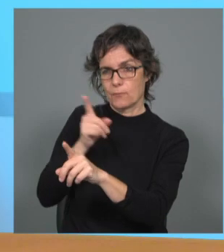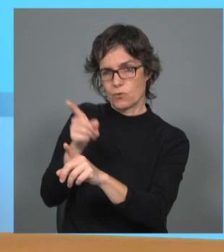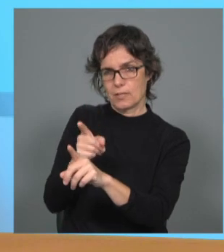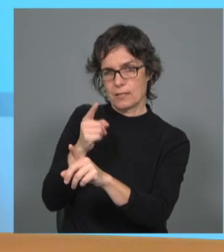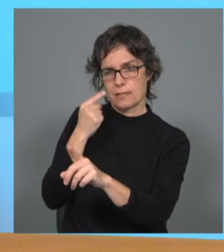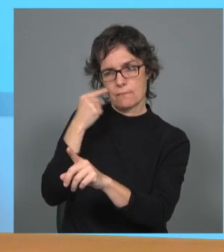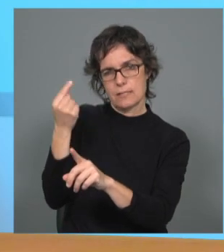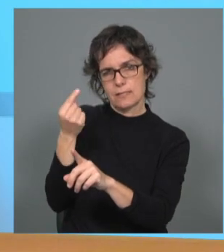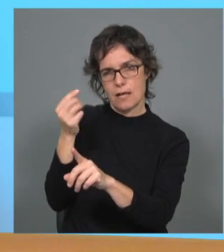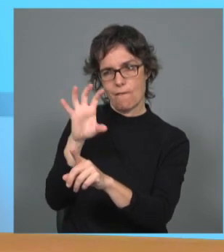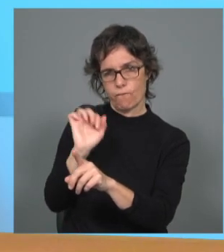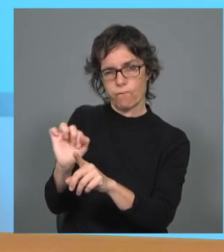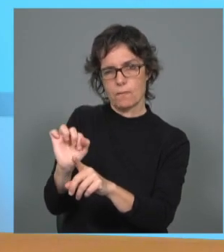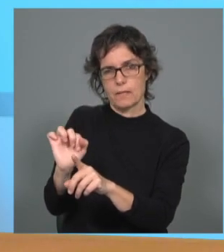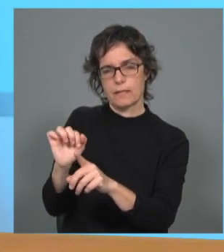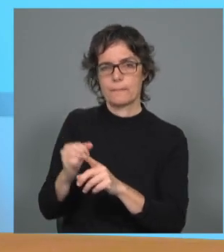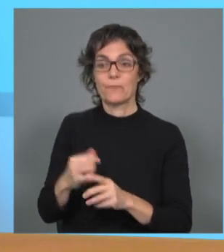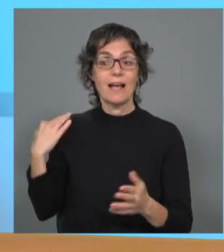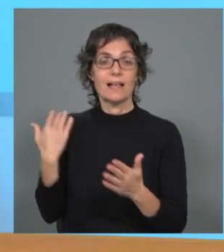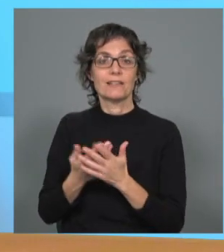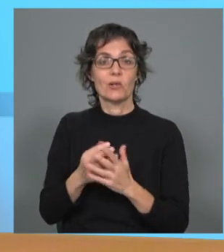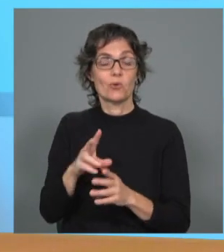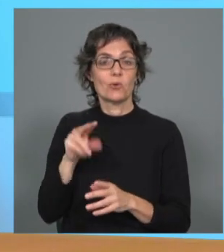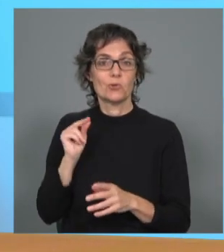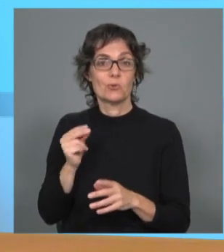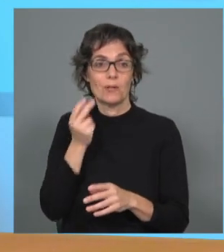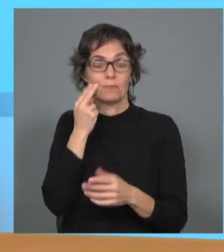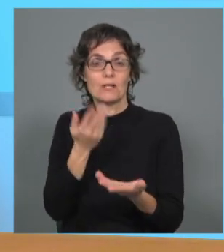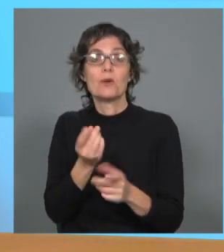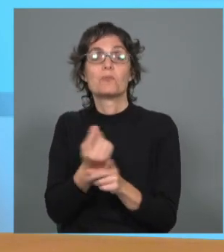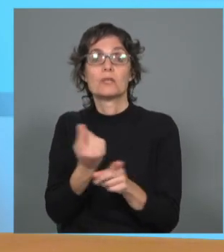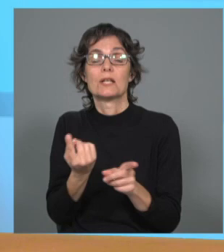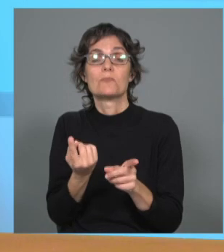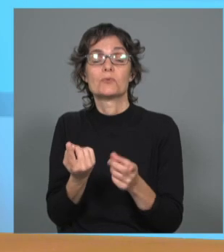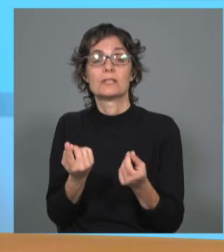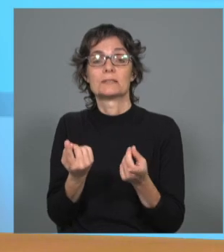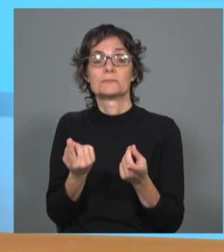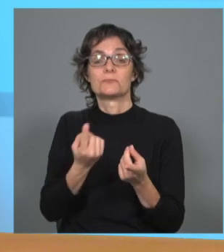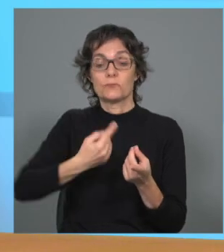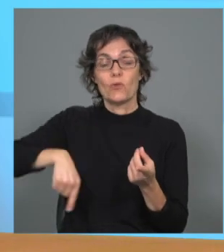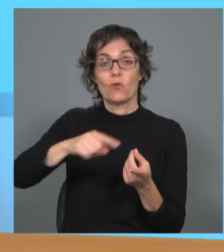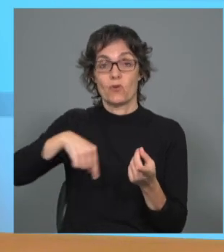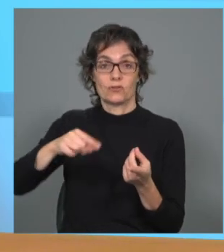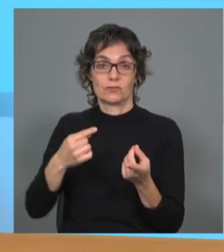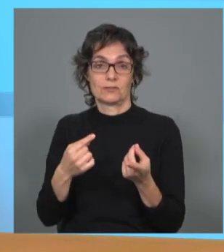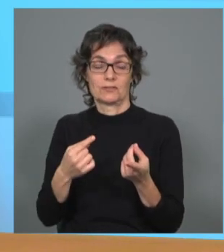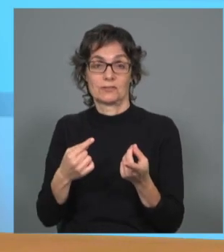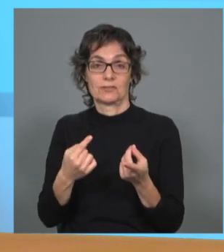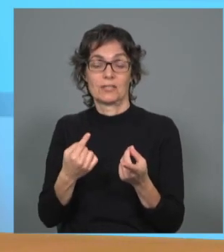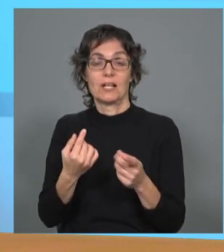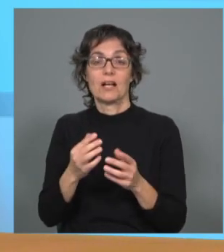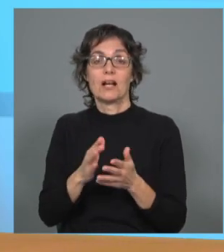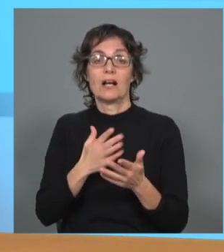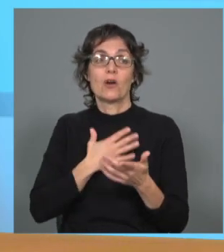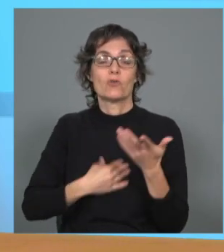tem acontecido? A psicologia básica explica muito bem isto, porque todos nós gostamos mais de trabalhar e de